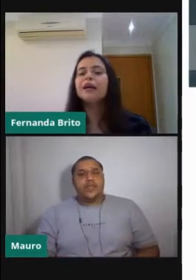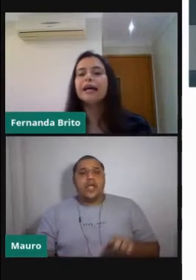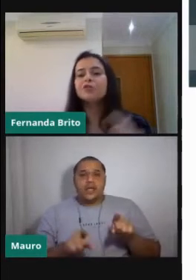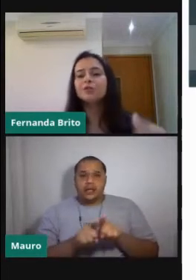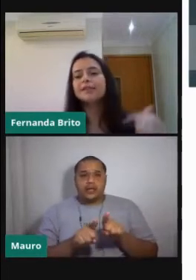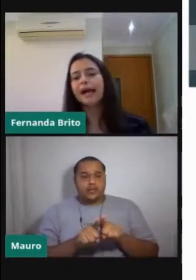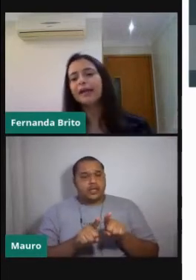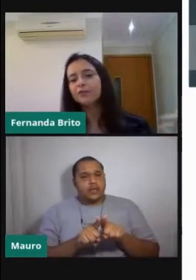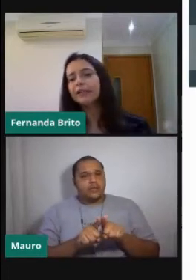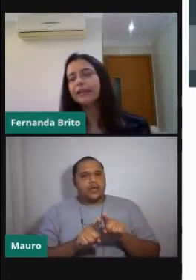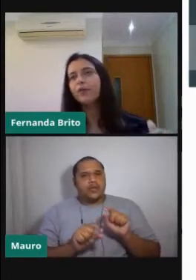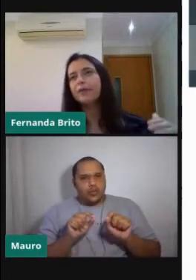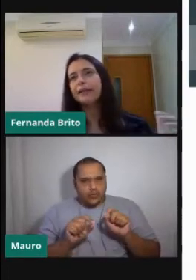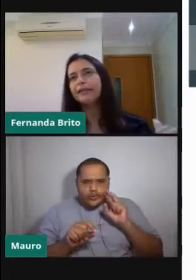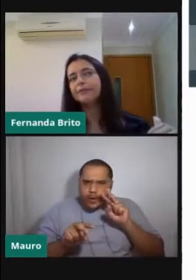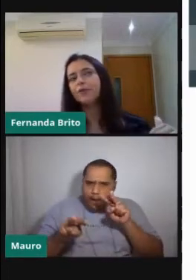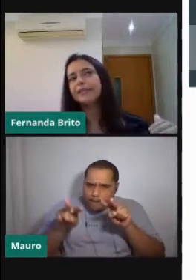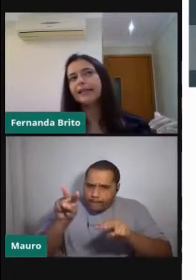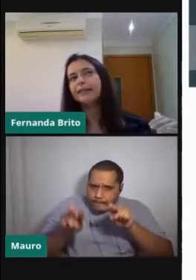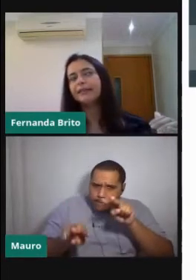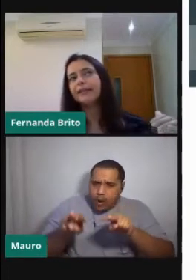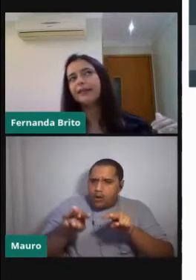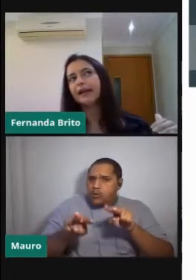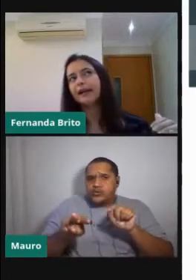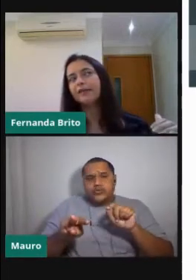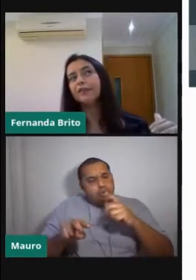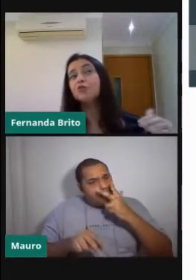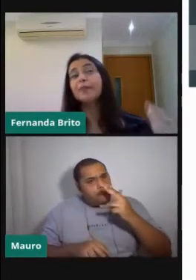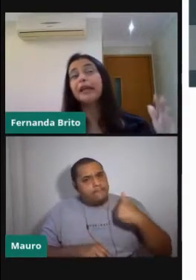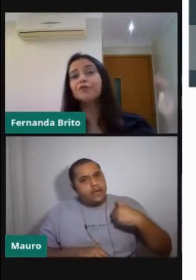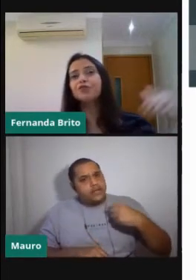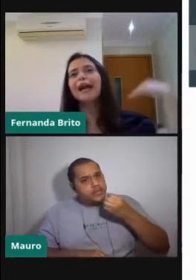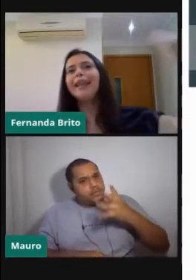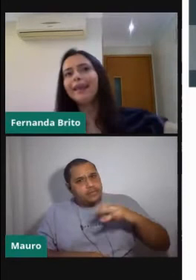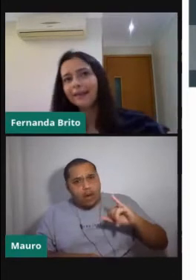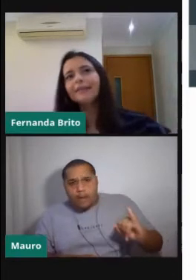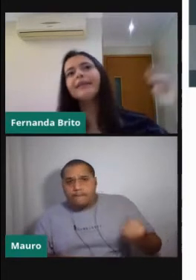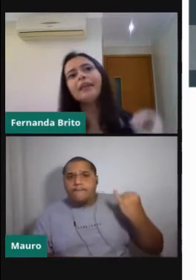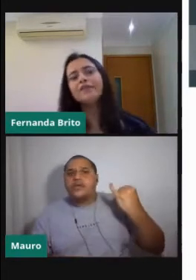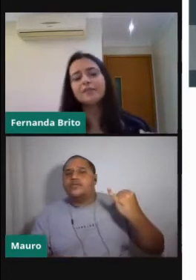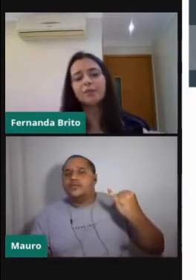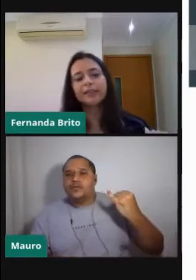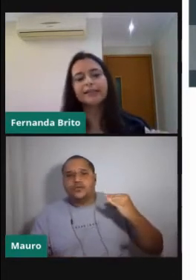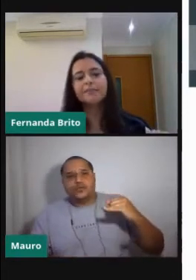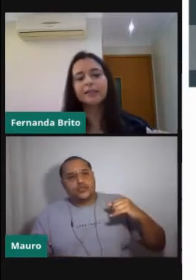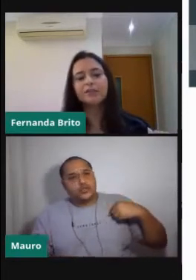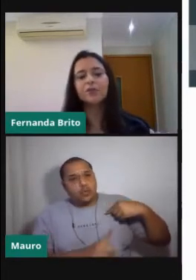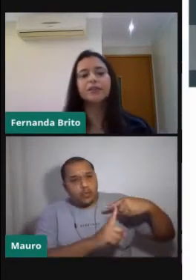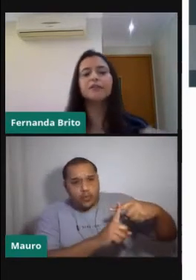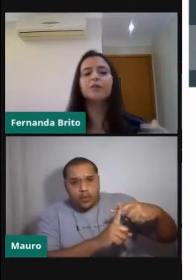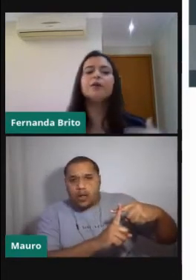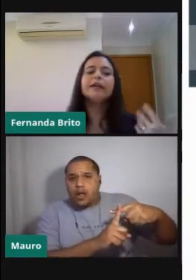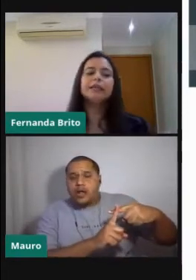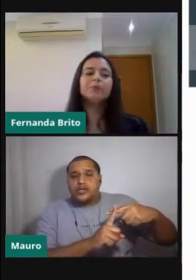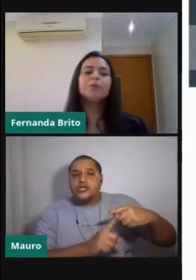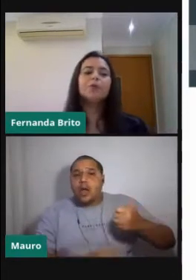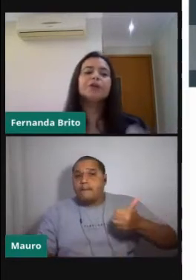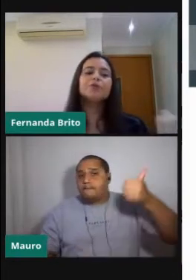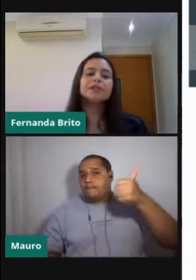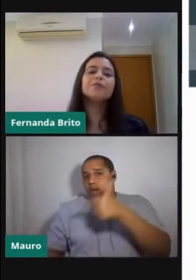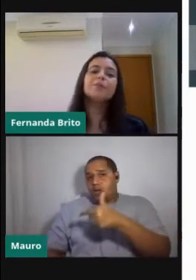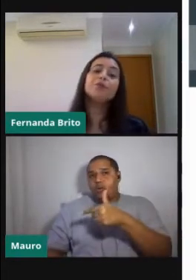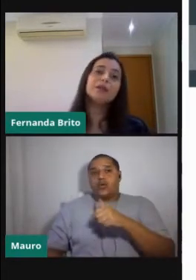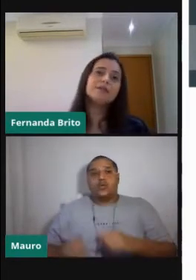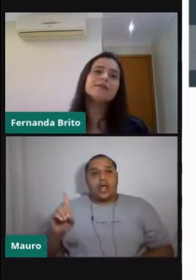benefício associado, né, ele consegue ter efeitos benéficos além da intervenção com a dexametasona. Então, ele